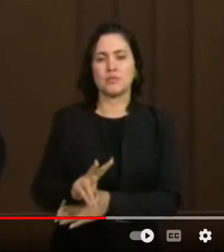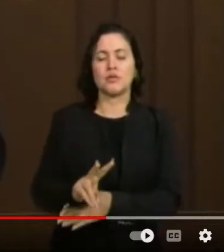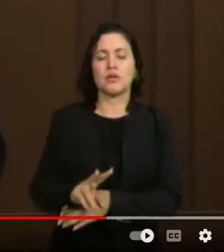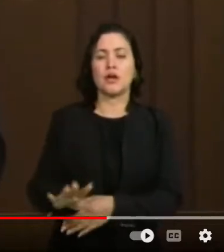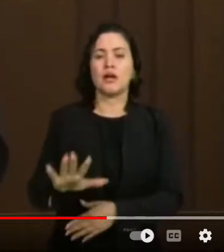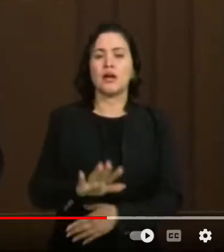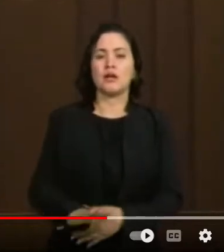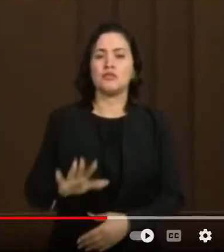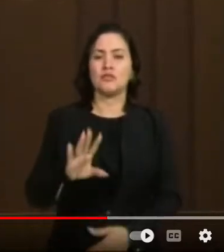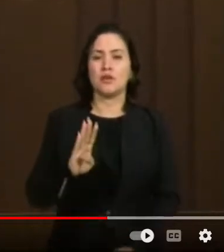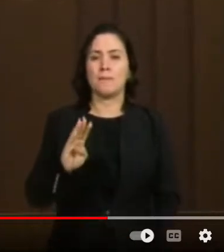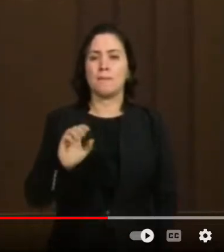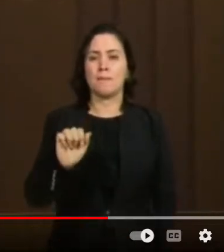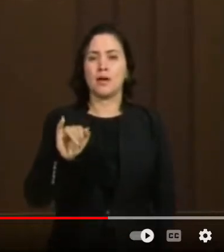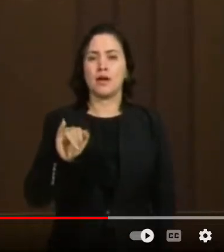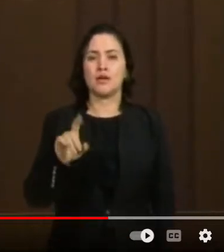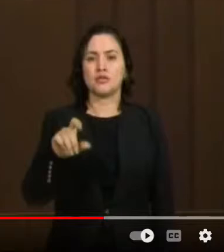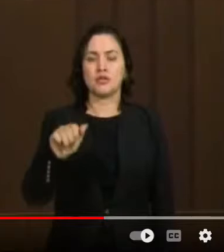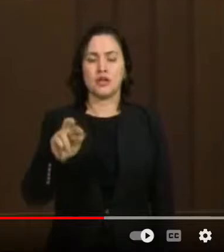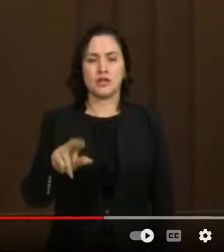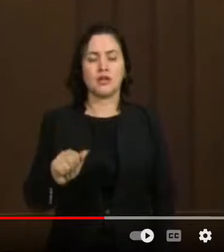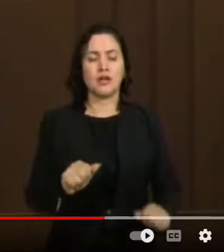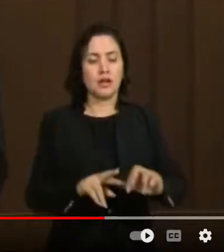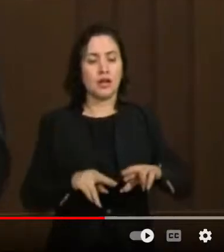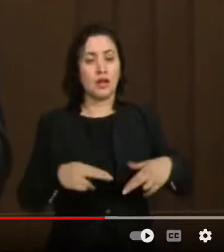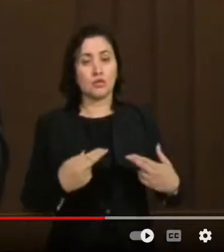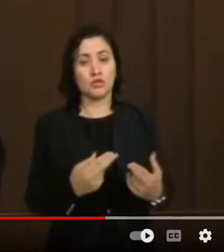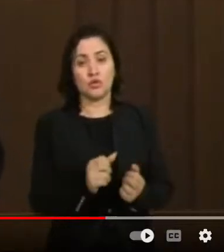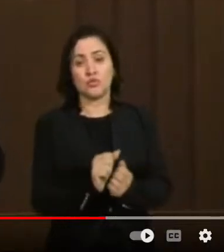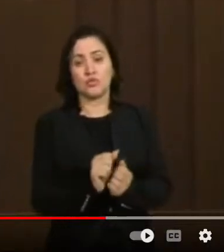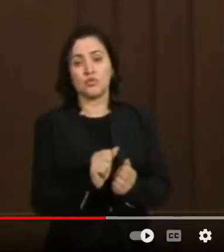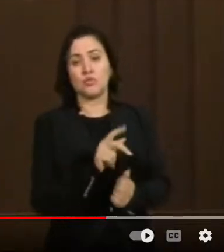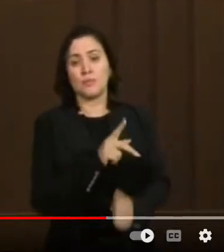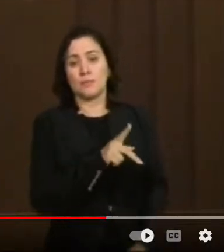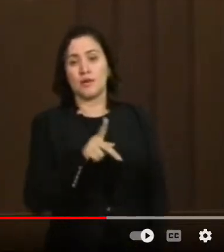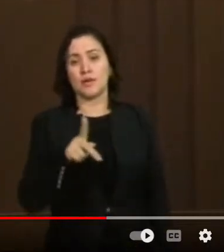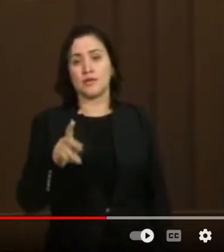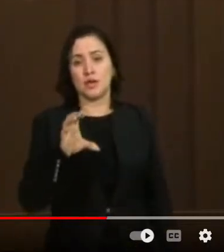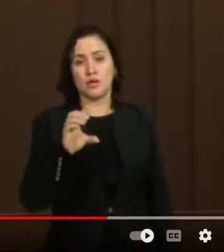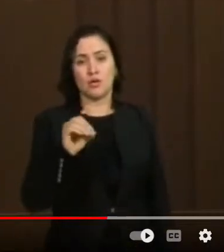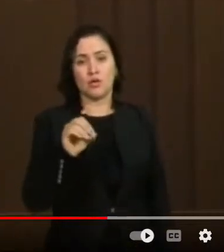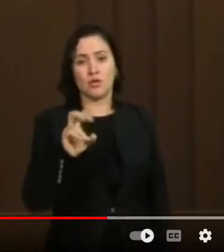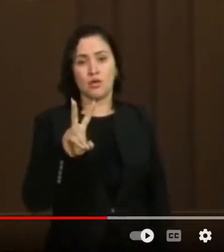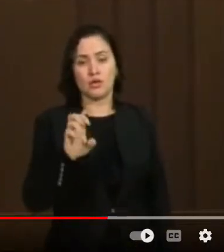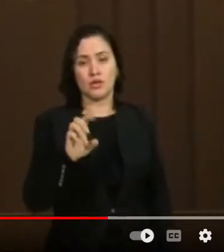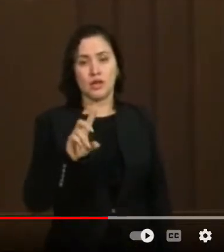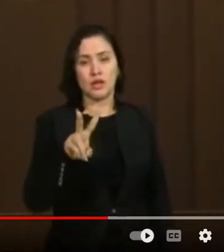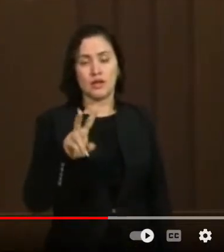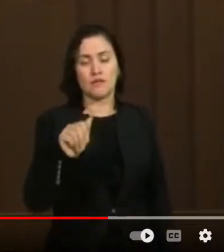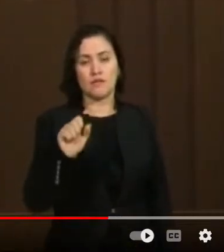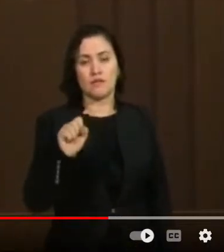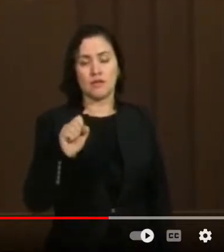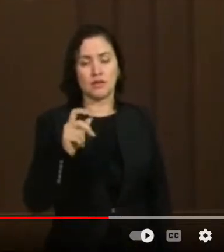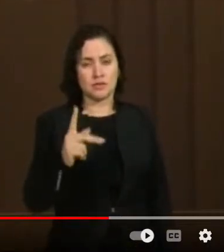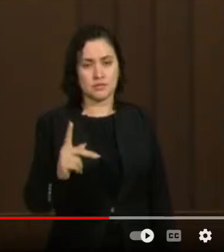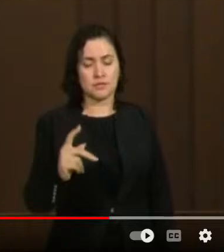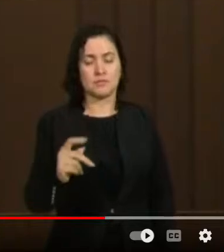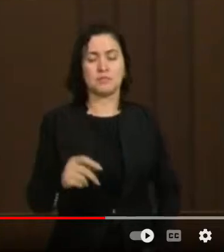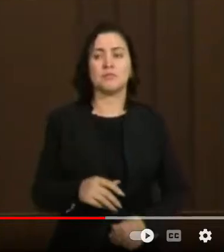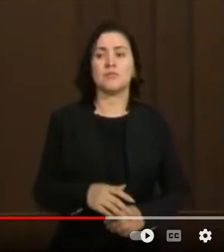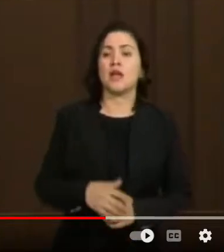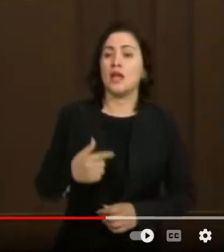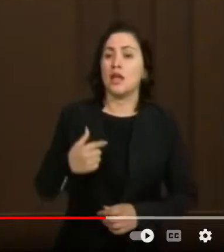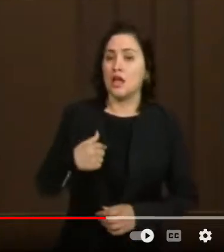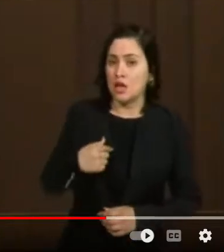O convite foi feito para todos os deputados da frente, nem todos puderam estar presentes, mas estive lá com o deputado Júlio Mendonça,